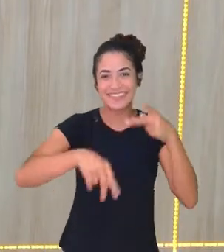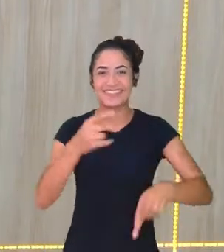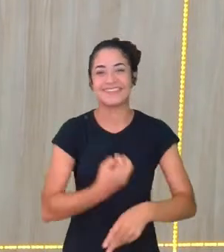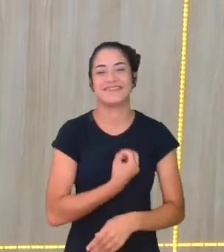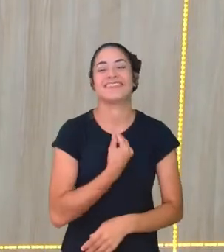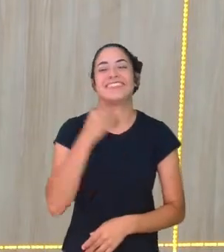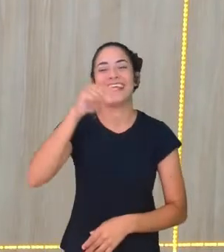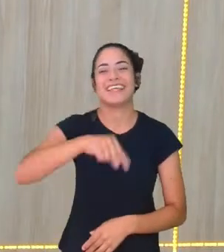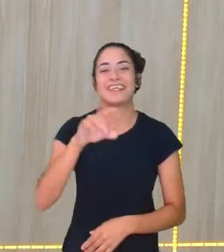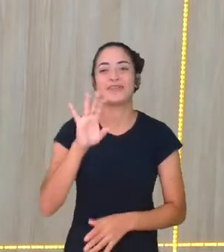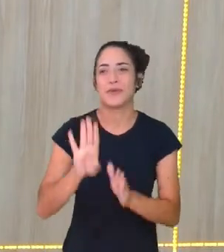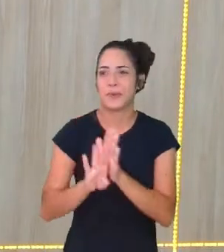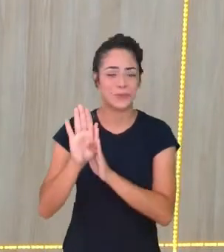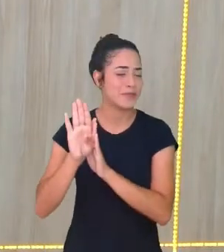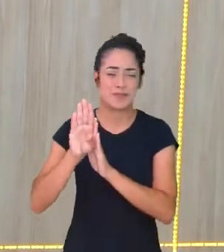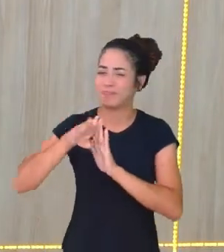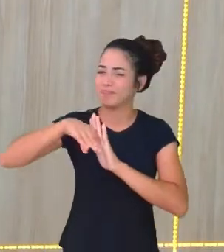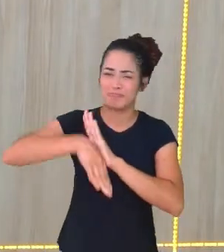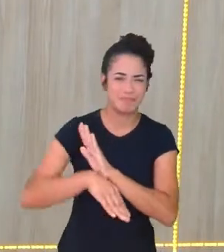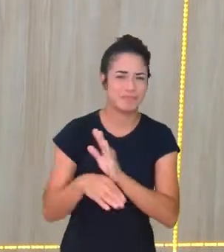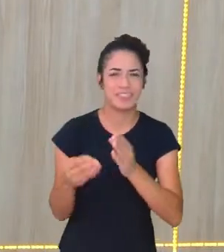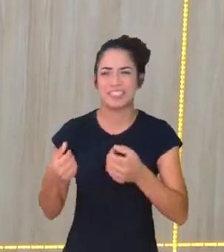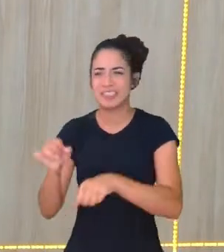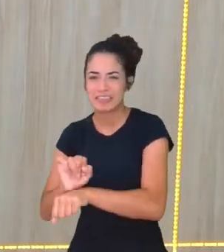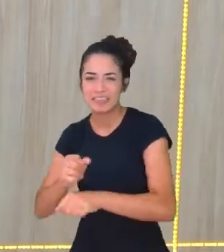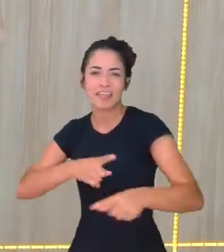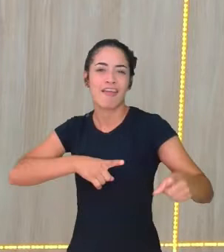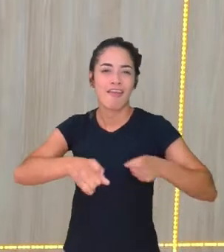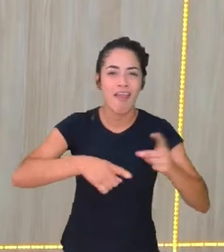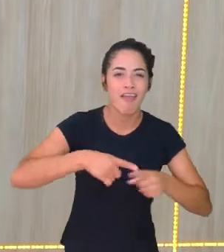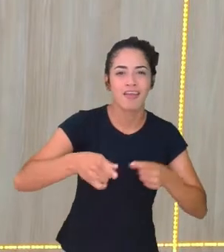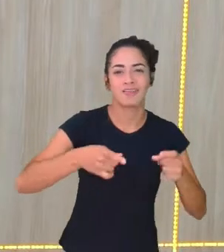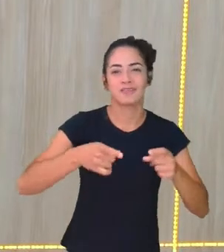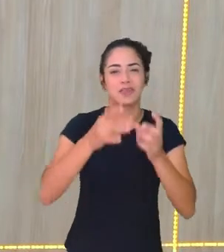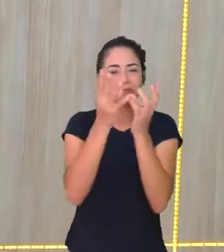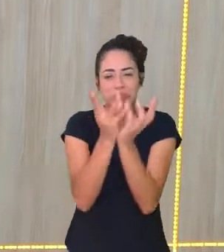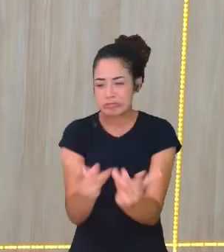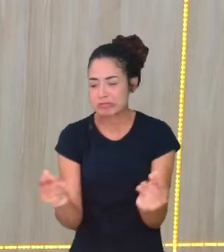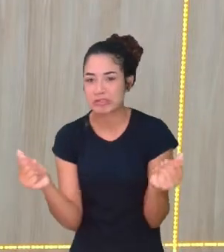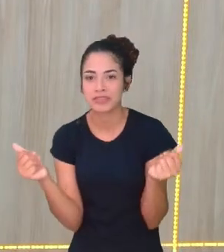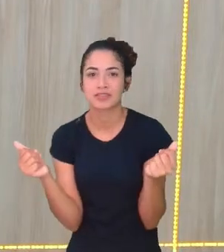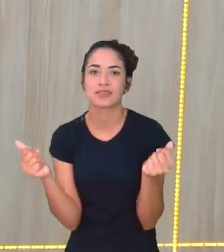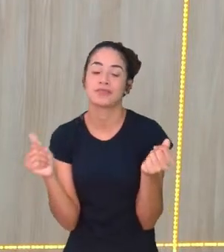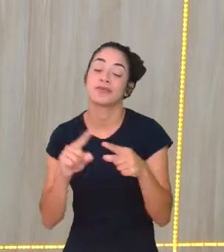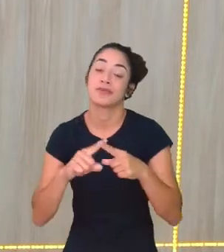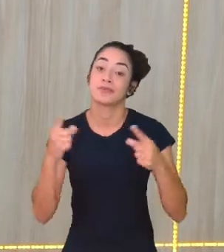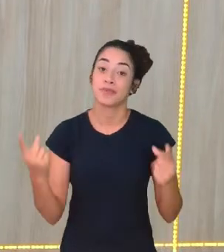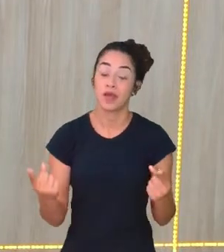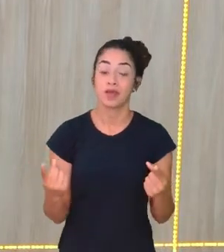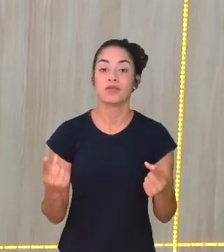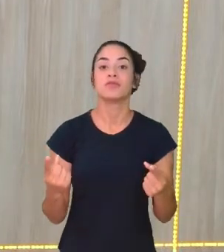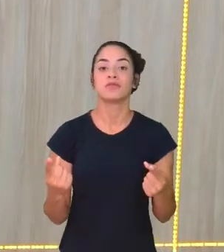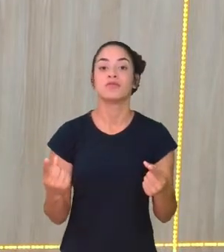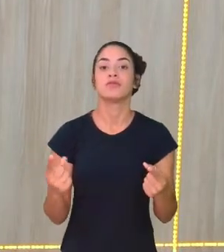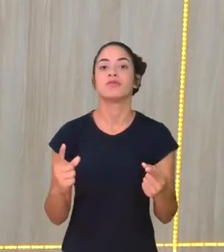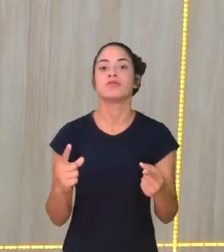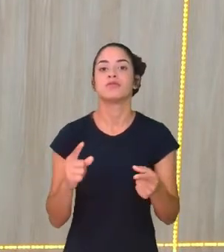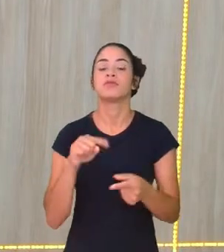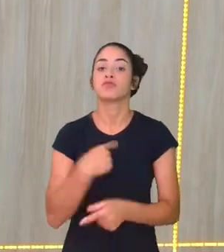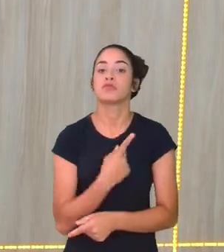só Ladeira abaixo foram escravizados guerra extermínio dos indígenas mas isso a gente também